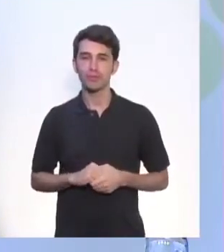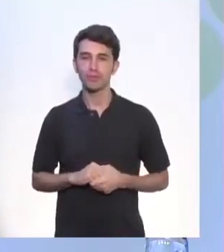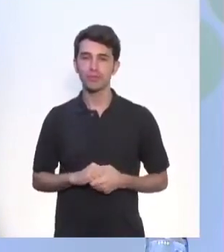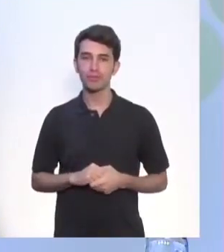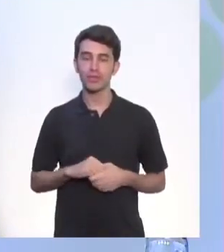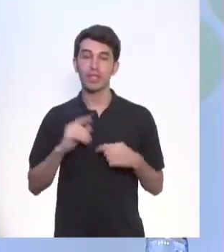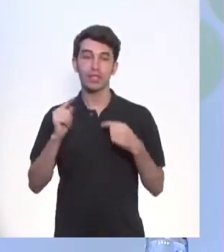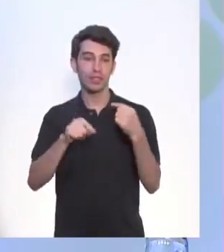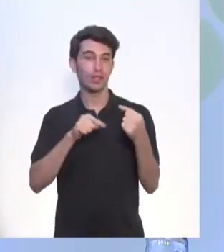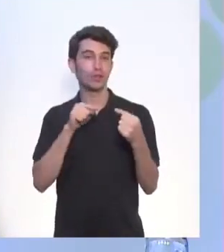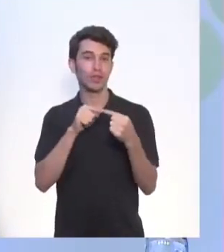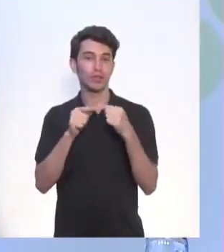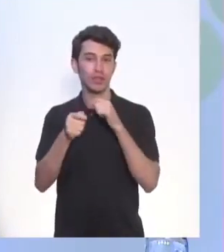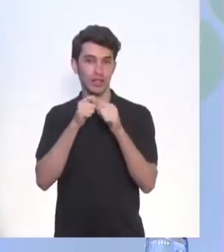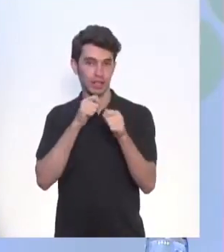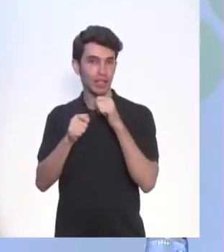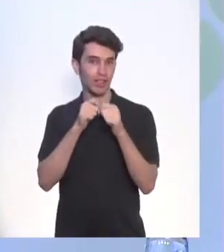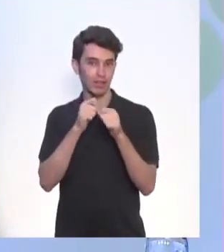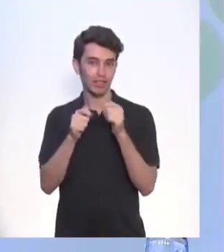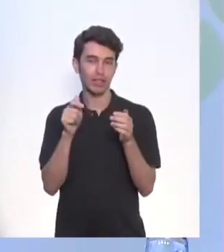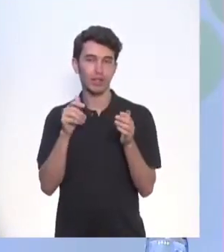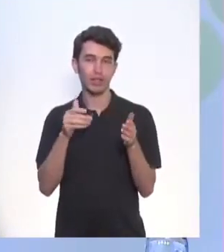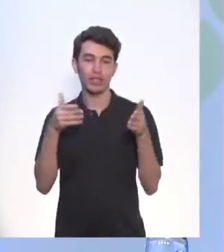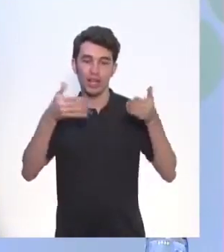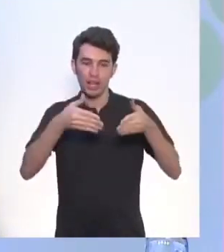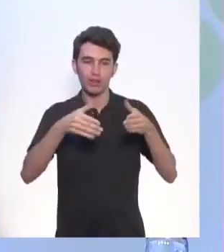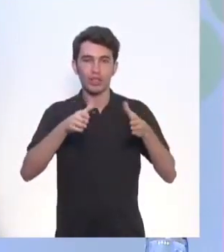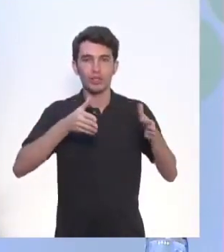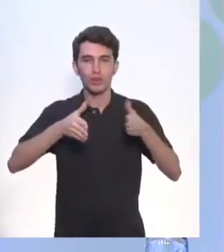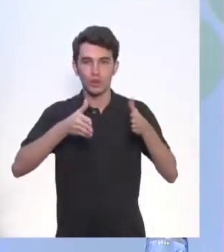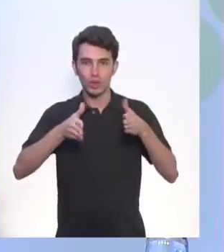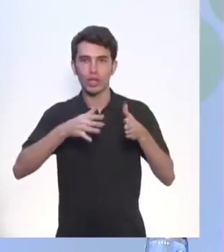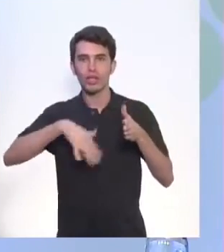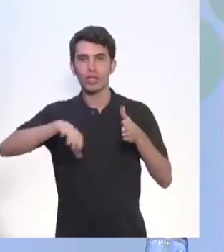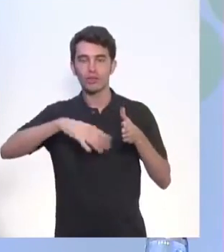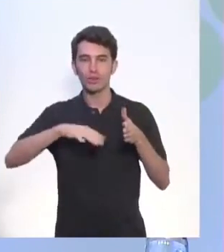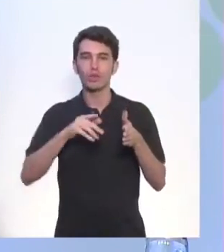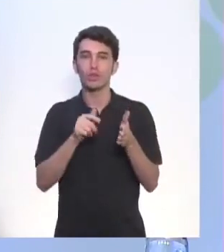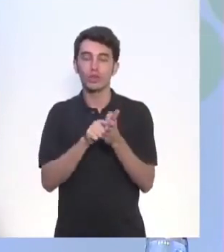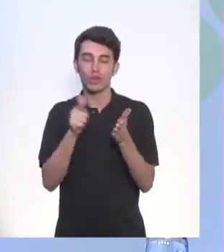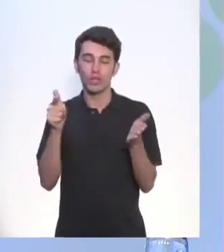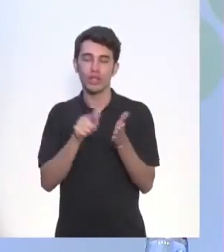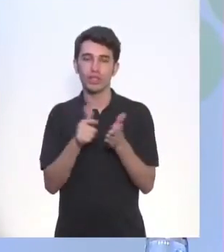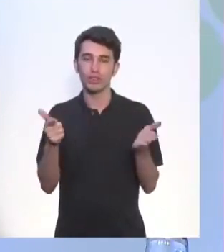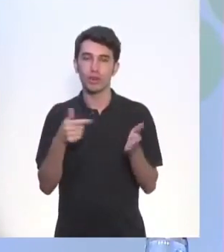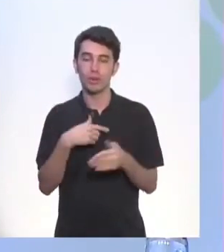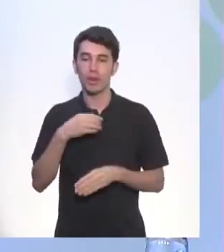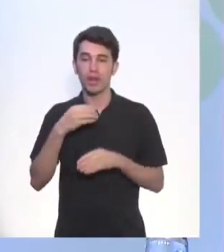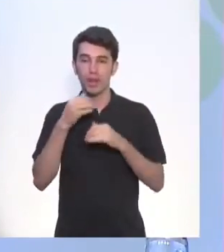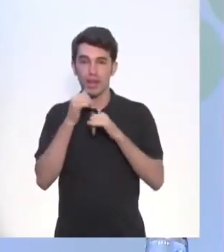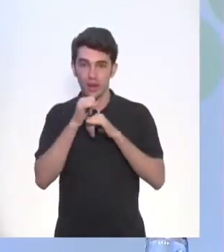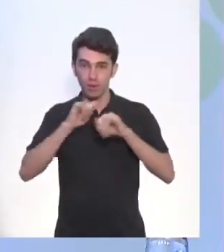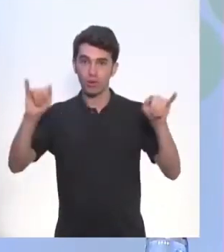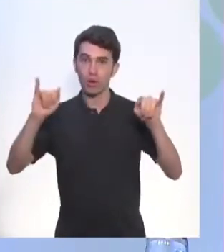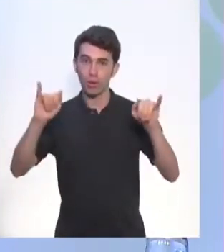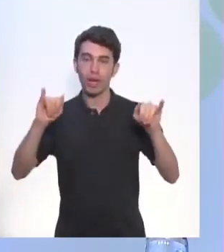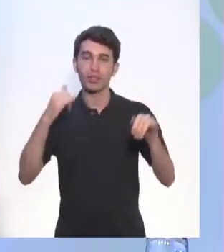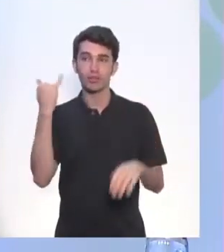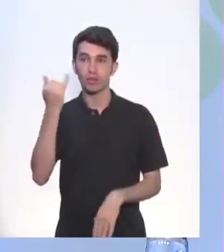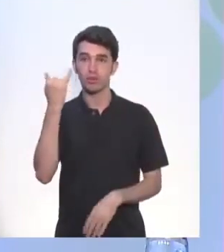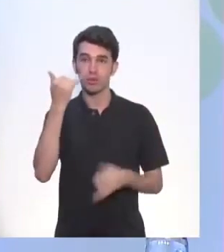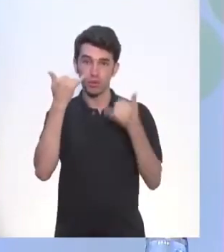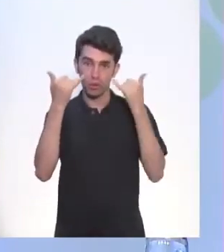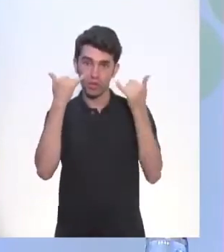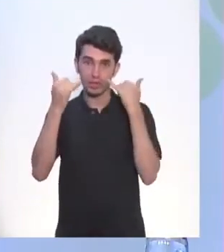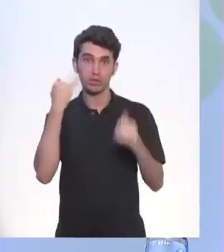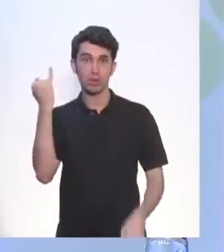é o objetivo da entrevista no campo jornalístico, passar uma informação relevante e, através dali, o entrevistado